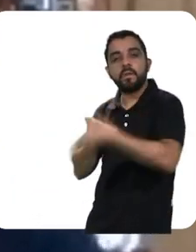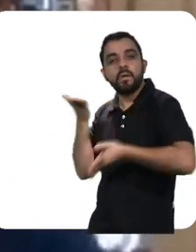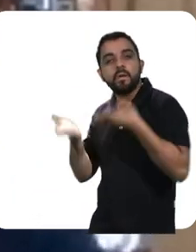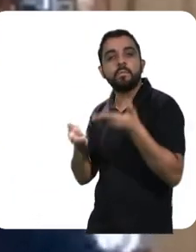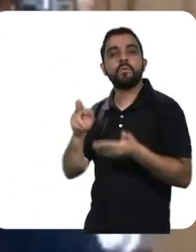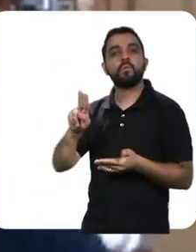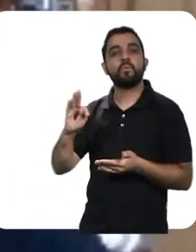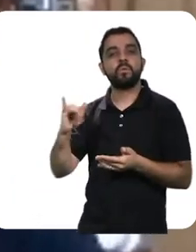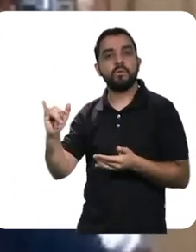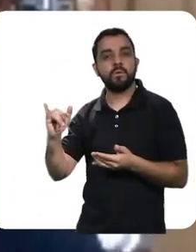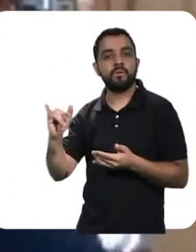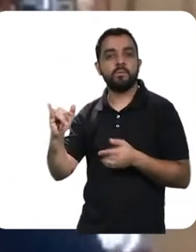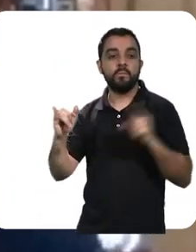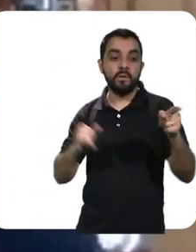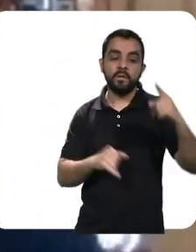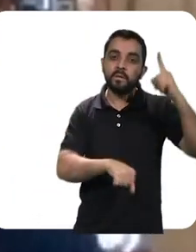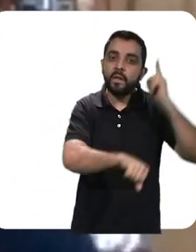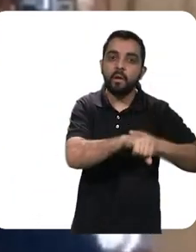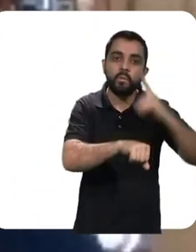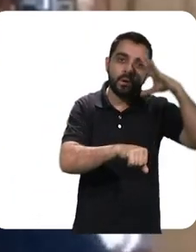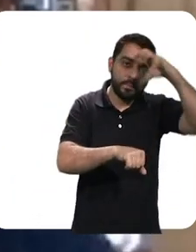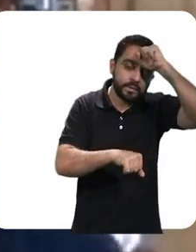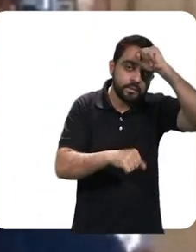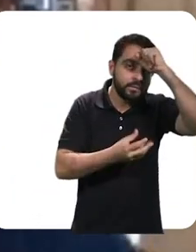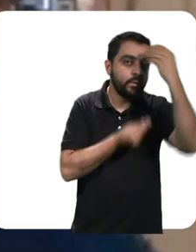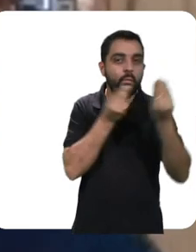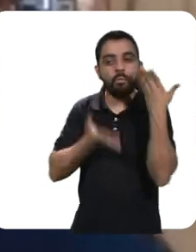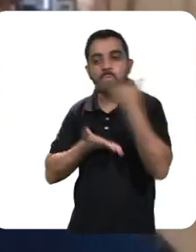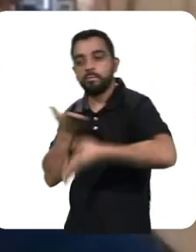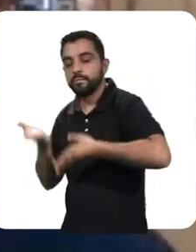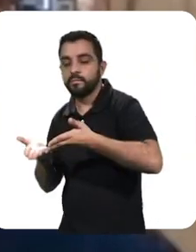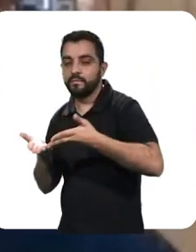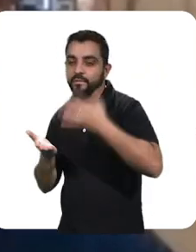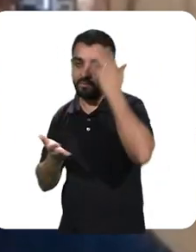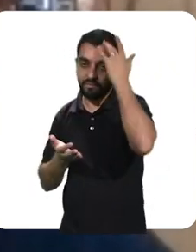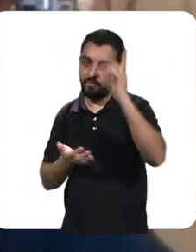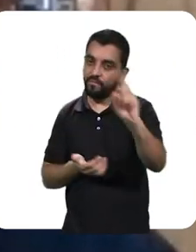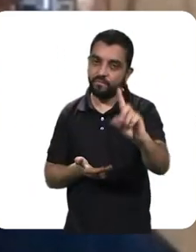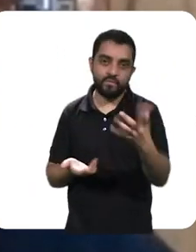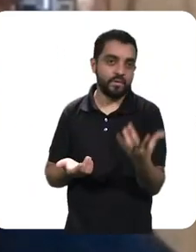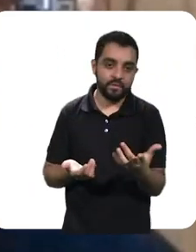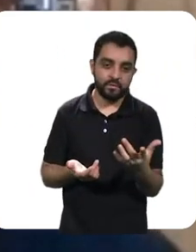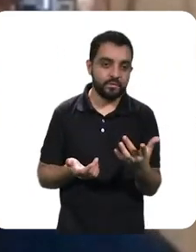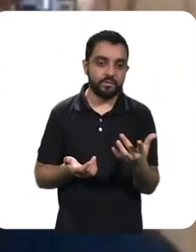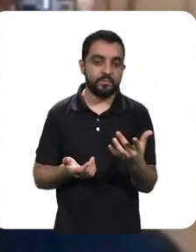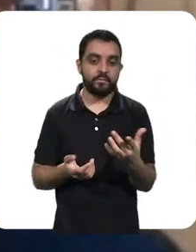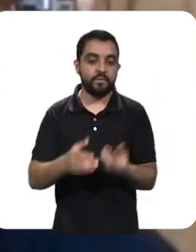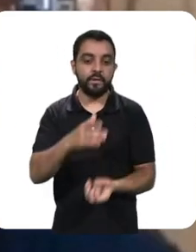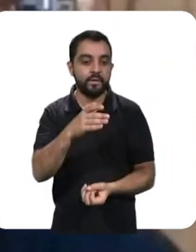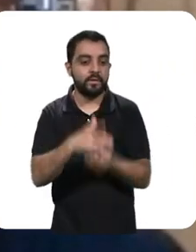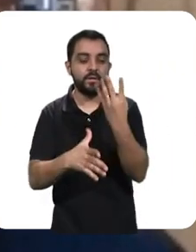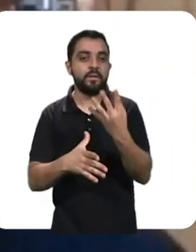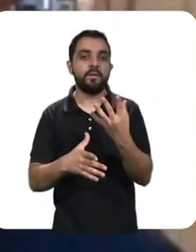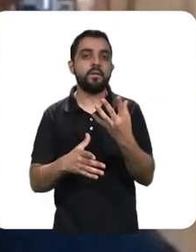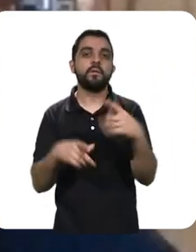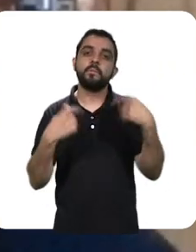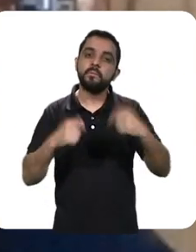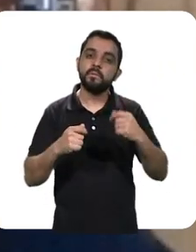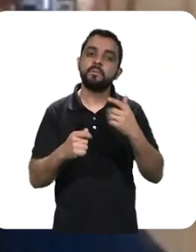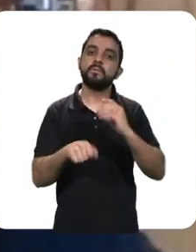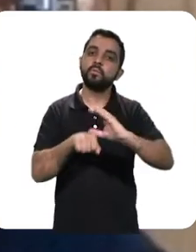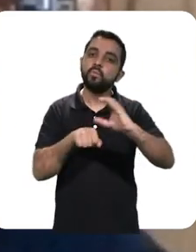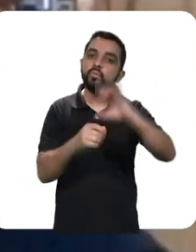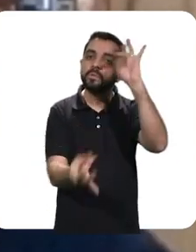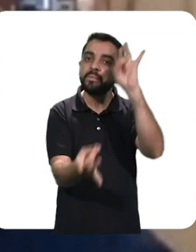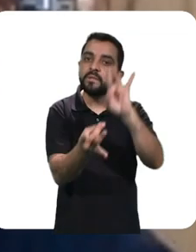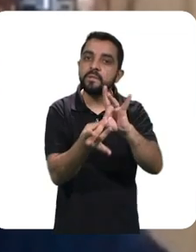do dia para a noite também não é fácil, né? A gente não vai conseguir criar uma nova geração de intensivistas em um